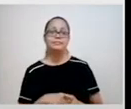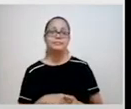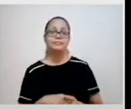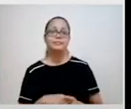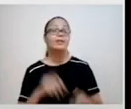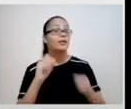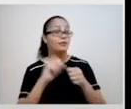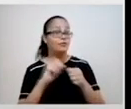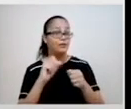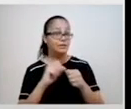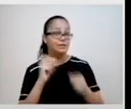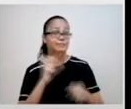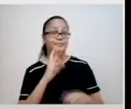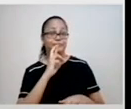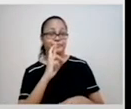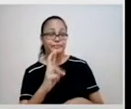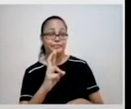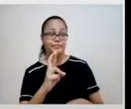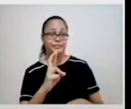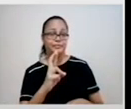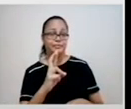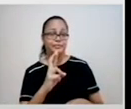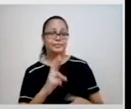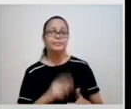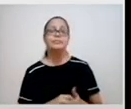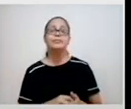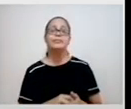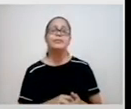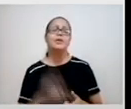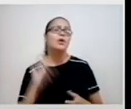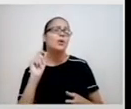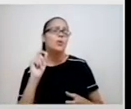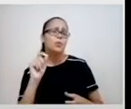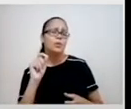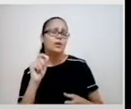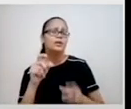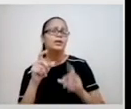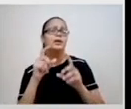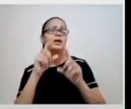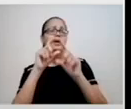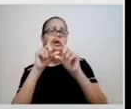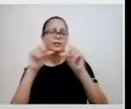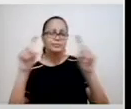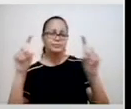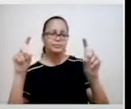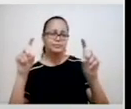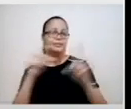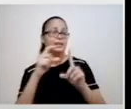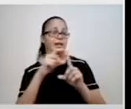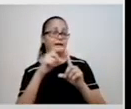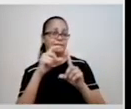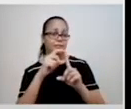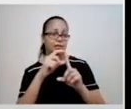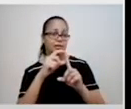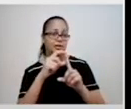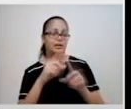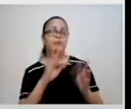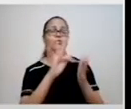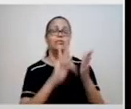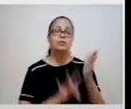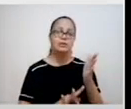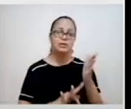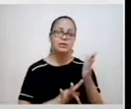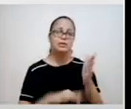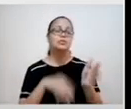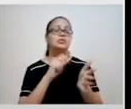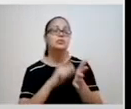esse exercício. Respondam comigo. Olha, que marcador discursivo o diário apresenta, apesar de ser um texto escrito? Né? Que modo de